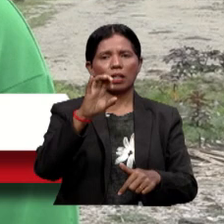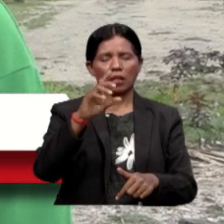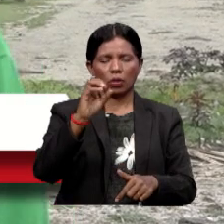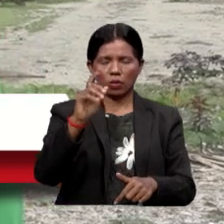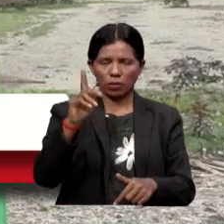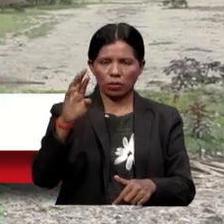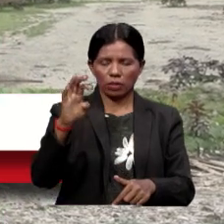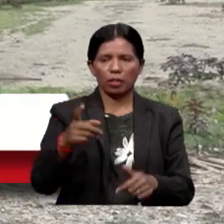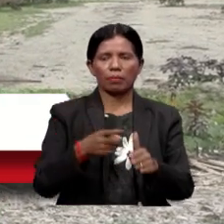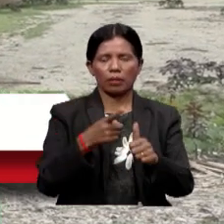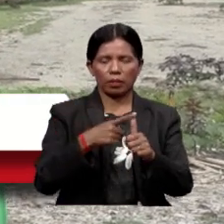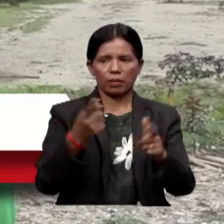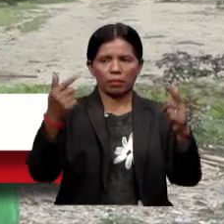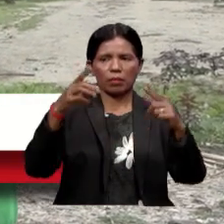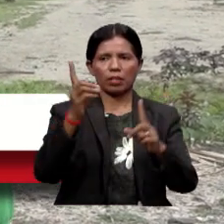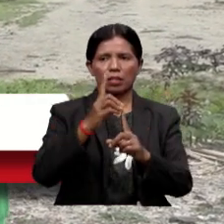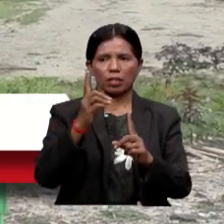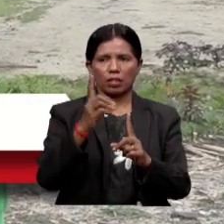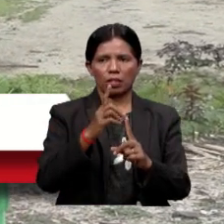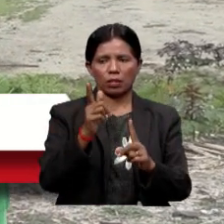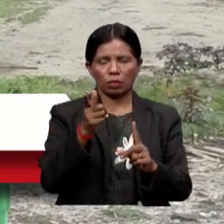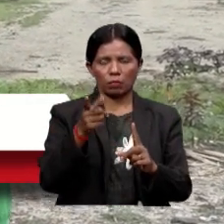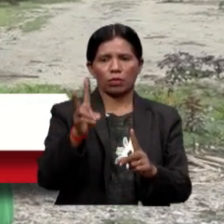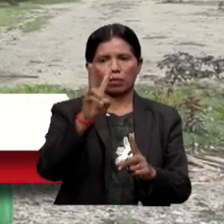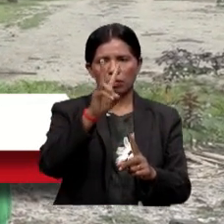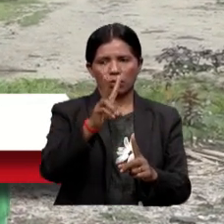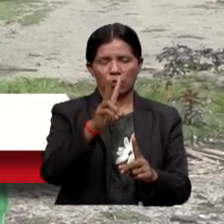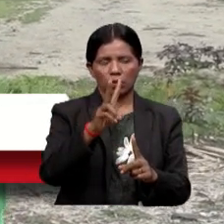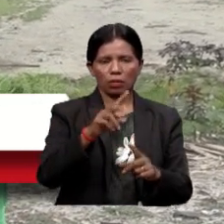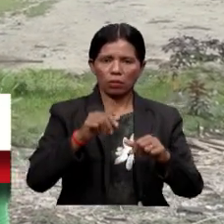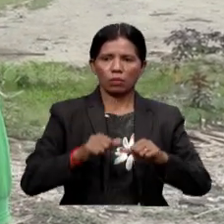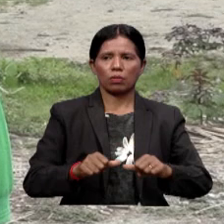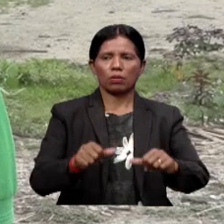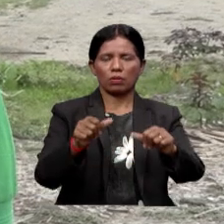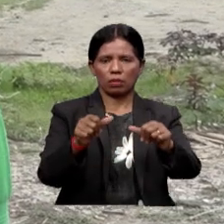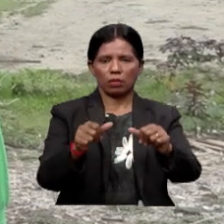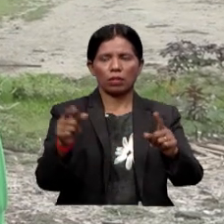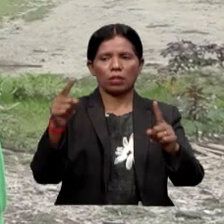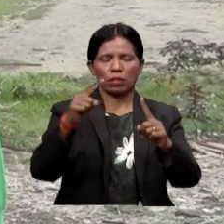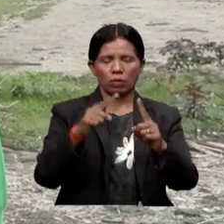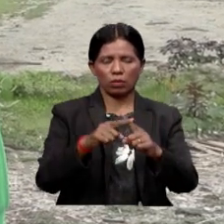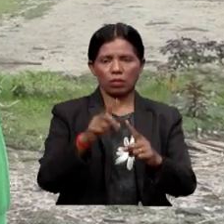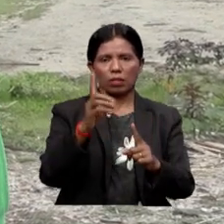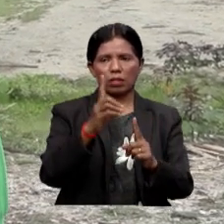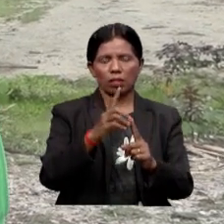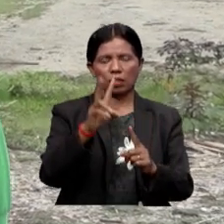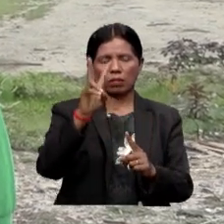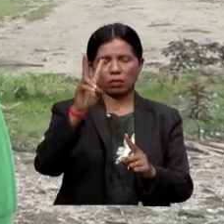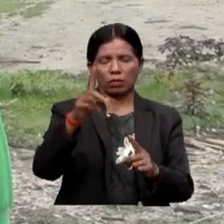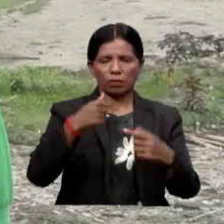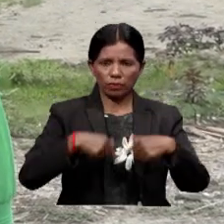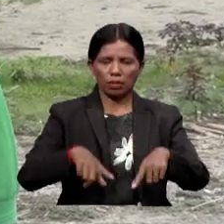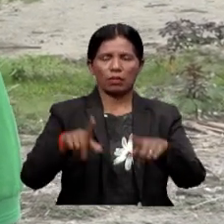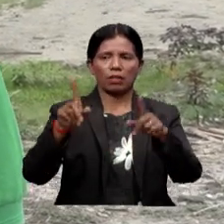Primeiro mai ia data via ia 22 continua toya loron rua sirfila fali bahya